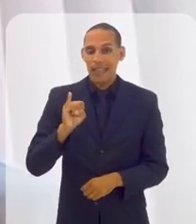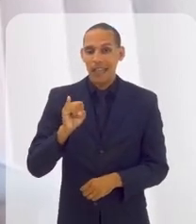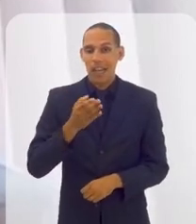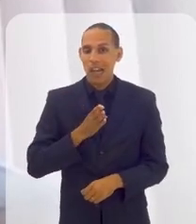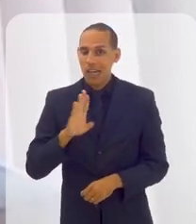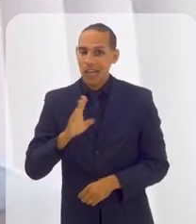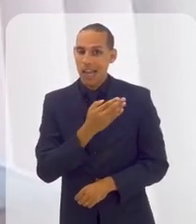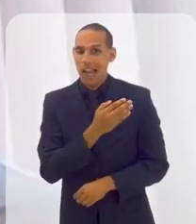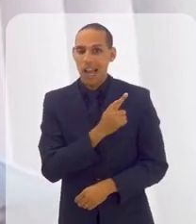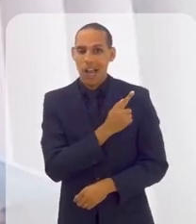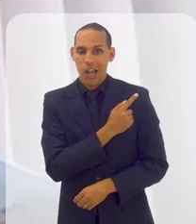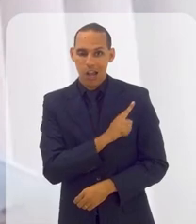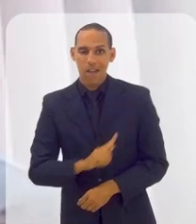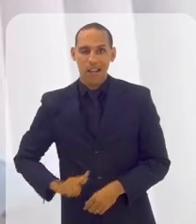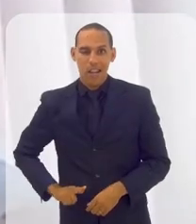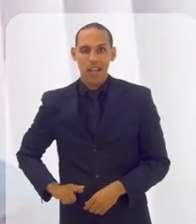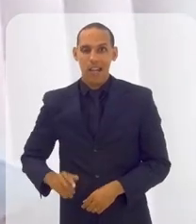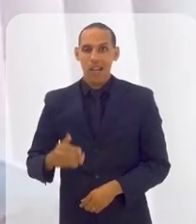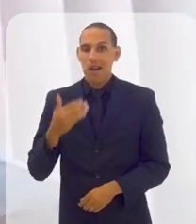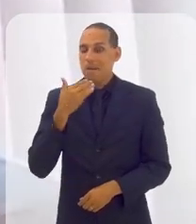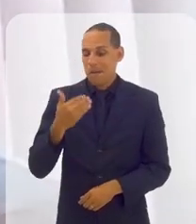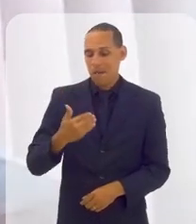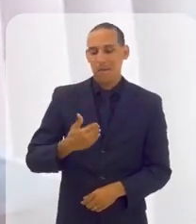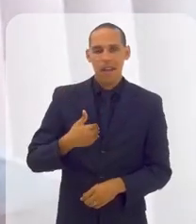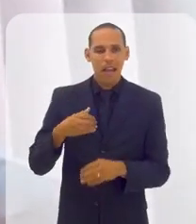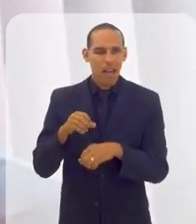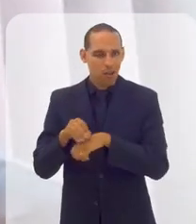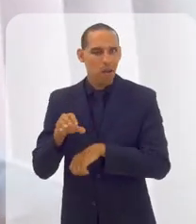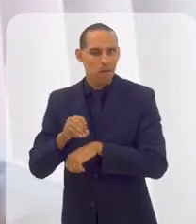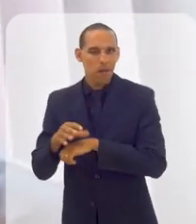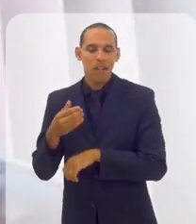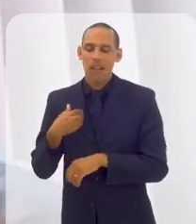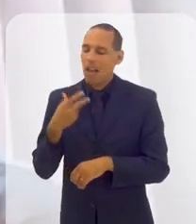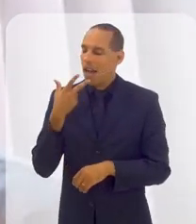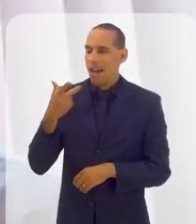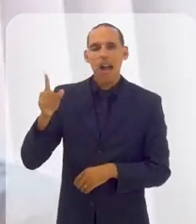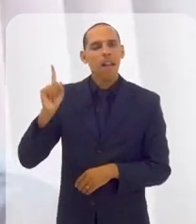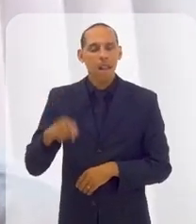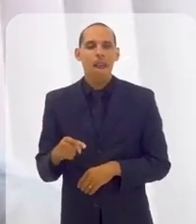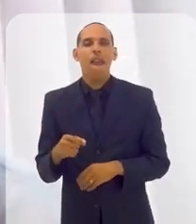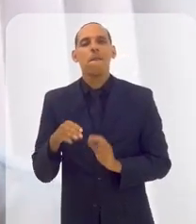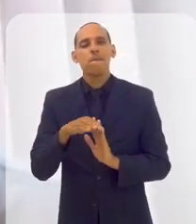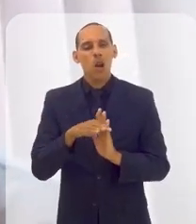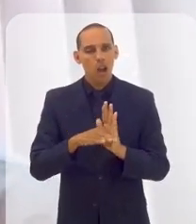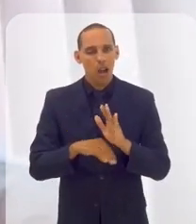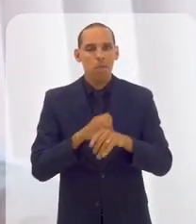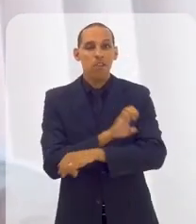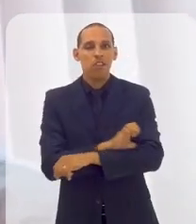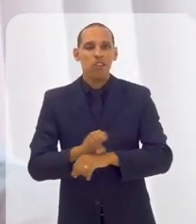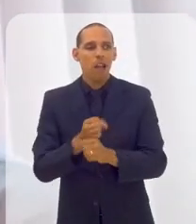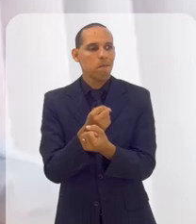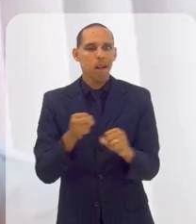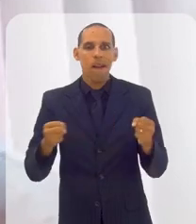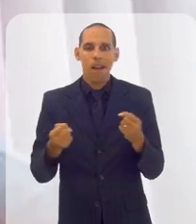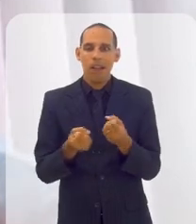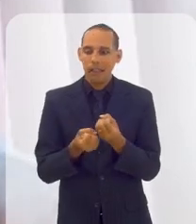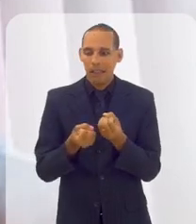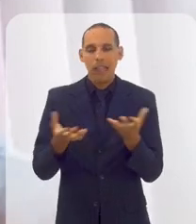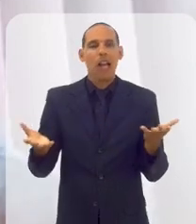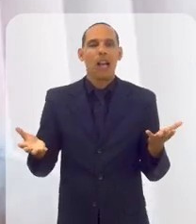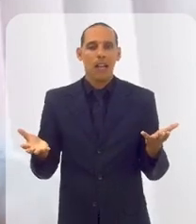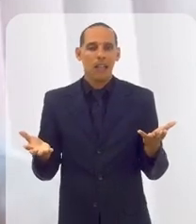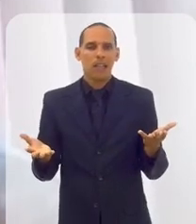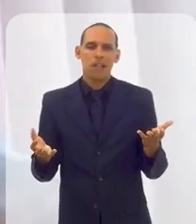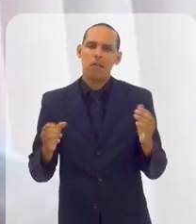candidato a governador me pedisse um dia, montar o Estado, montar um programa grande de oferta de estágios,